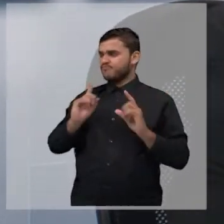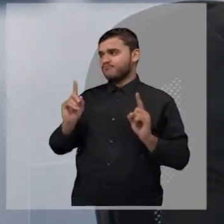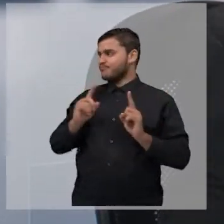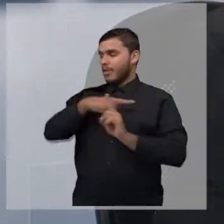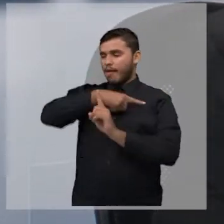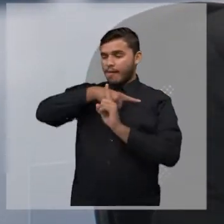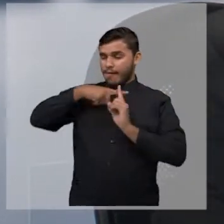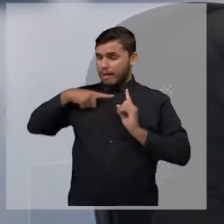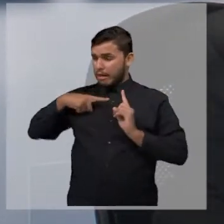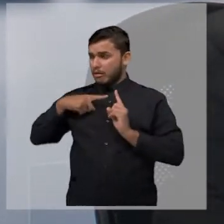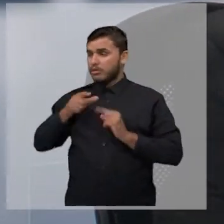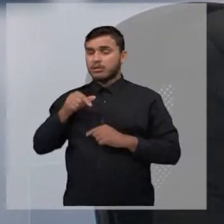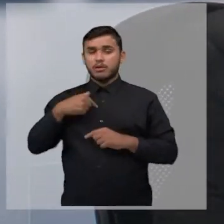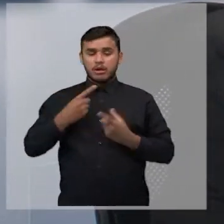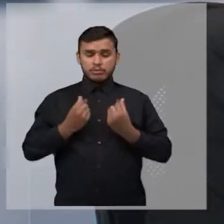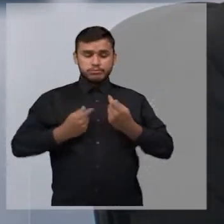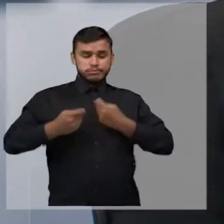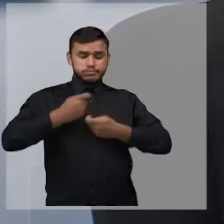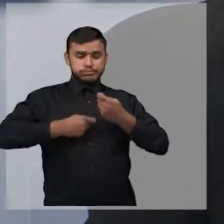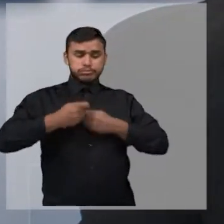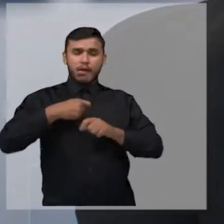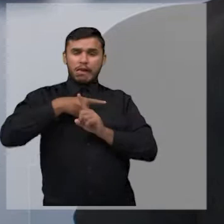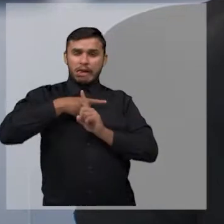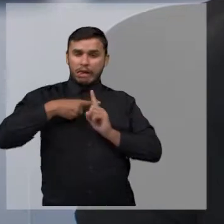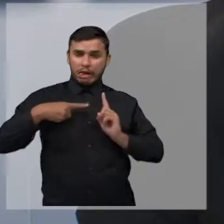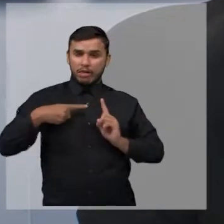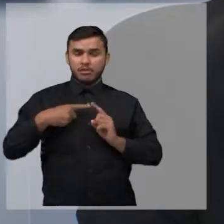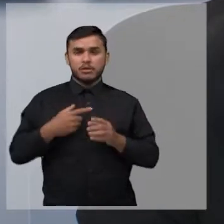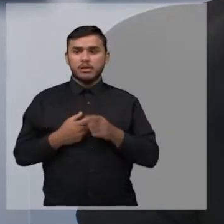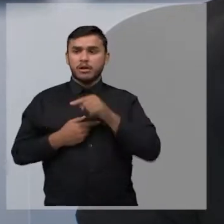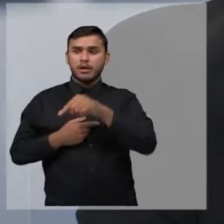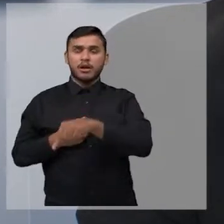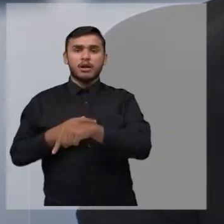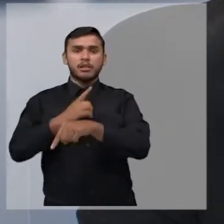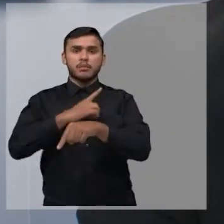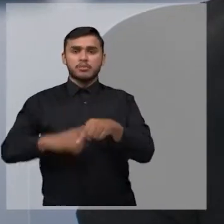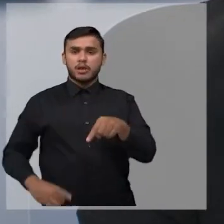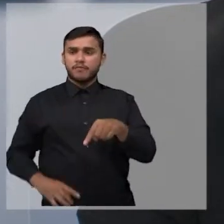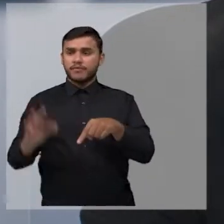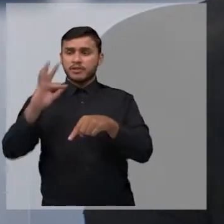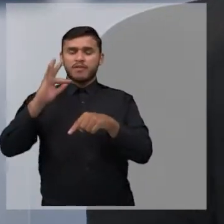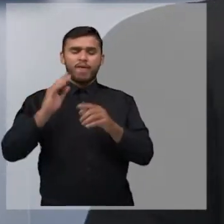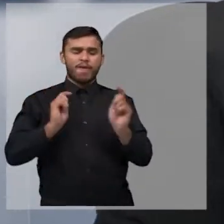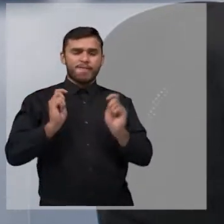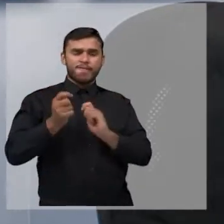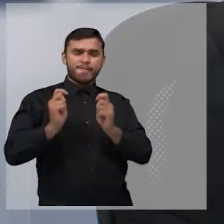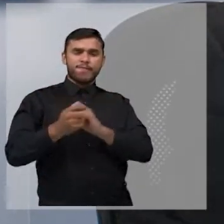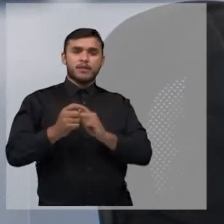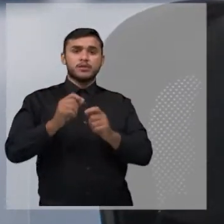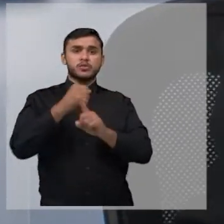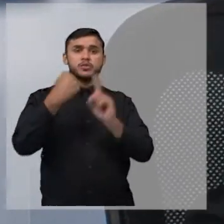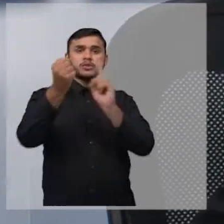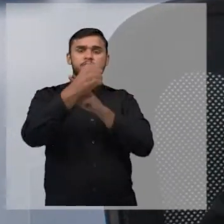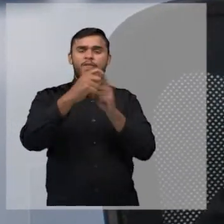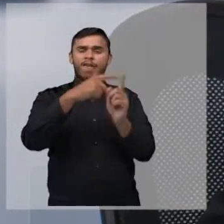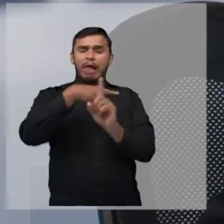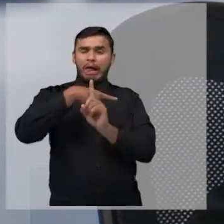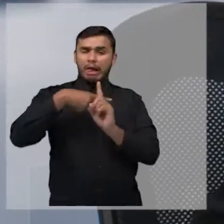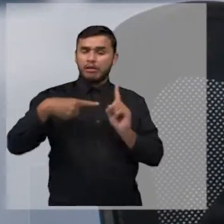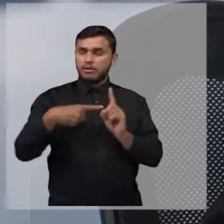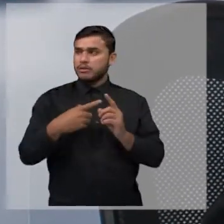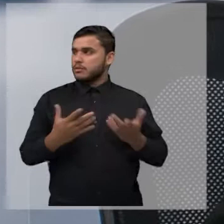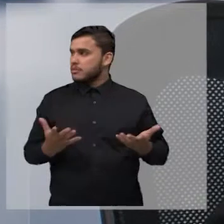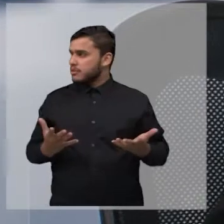a reforma que o mercado financeiro deseja e nem a sociedade deseja. E é uma maneira de